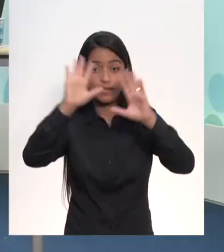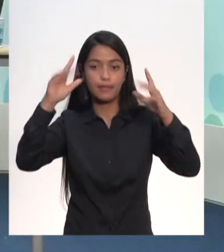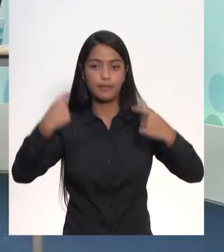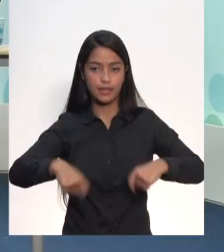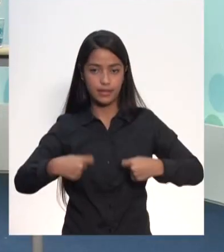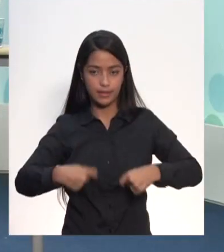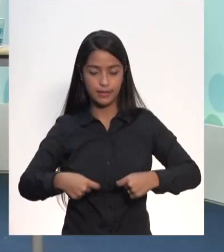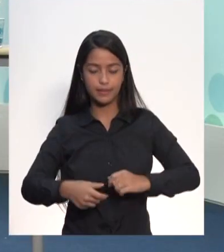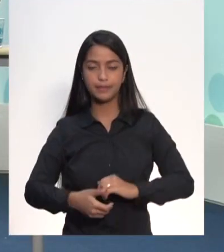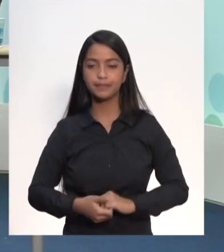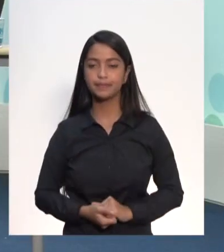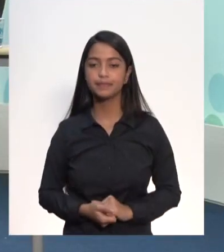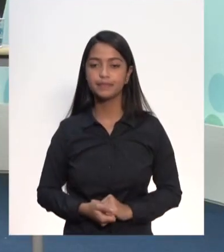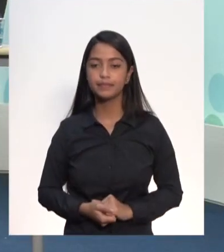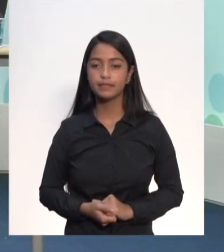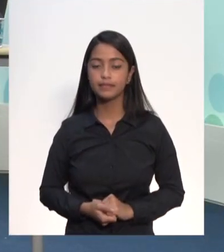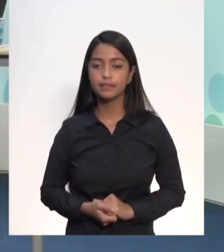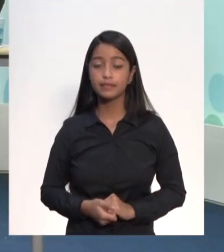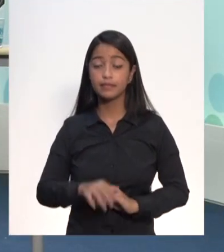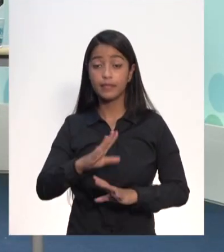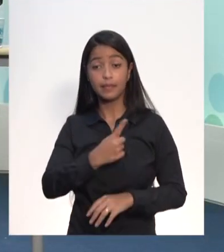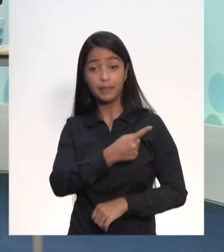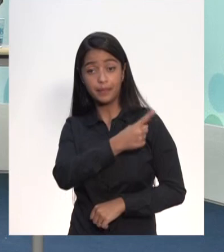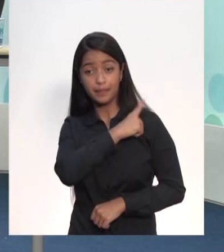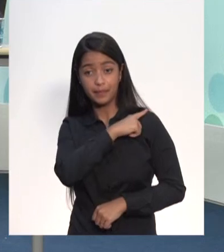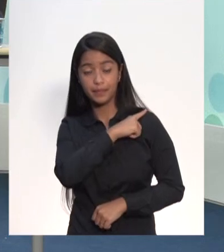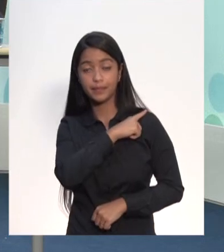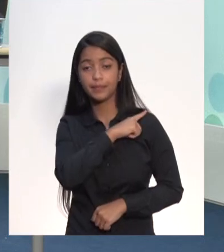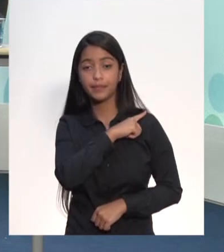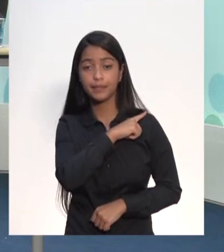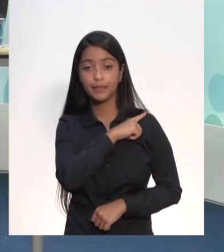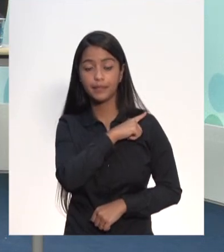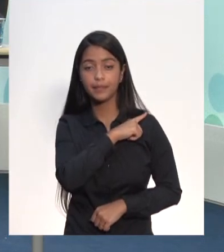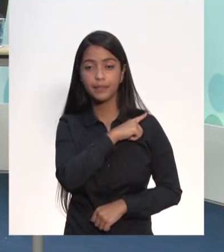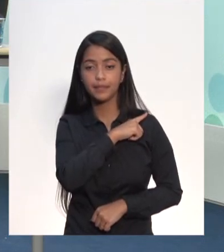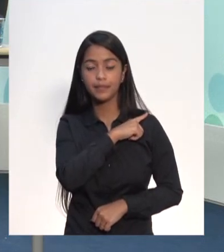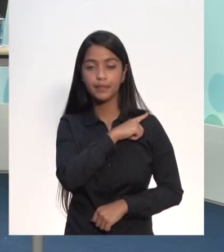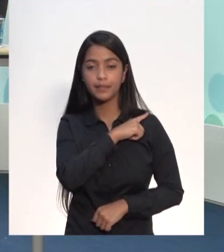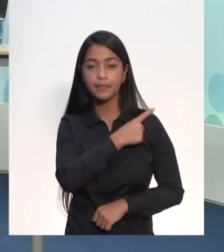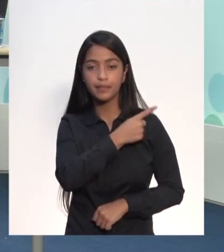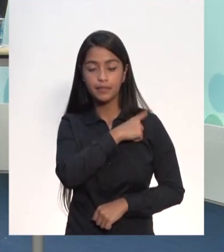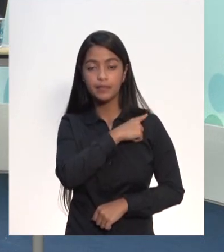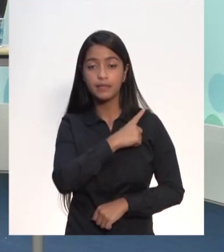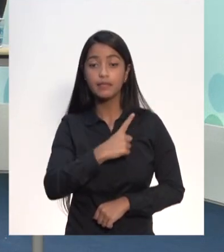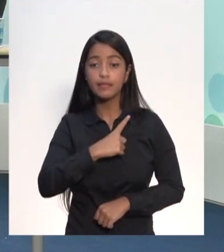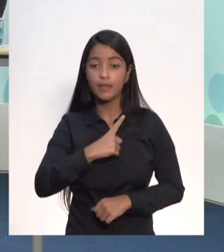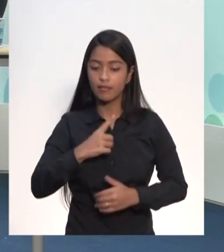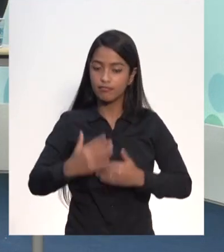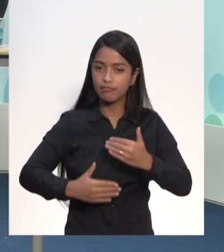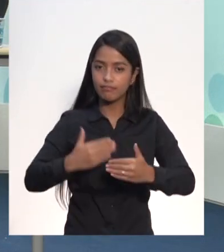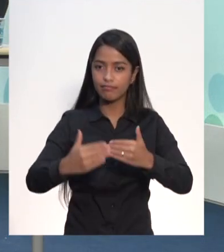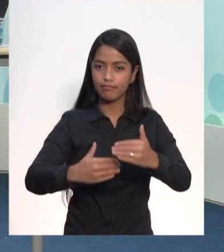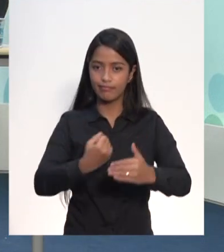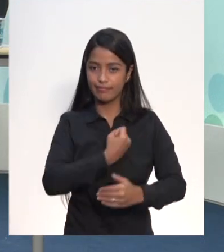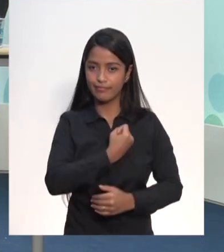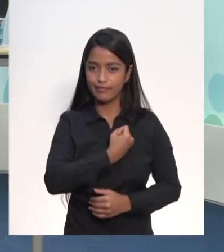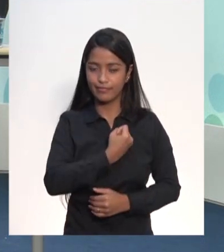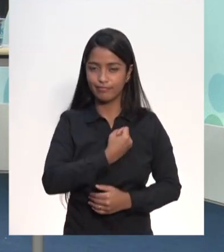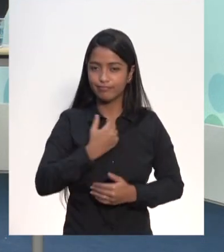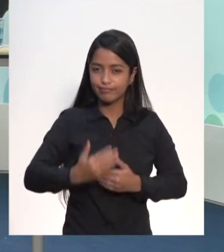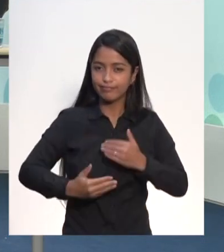primeira série, aparece sequência numérica, na sequência numérica, só que eles